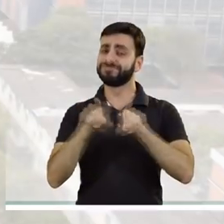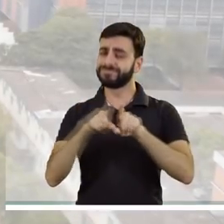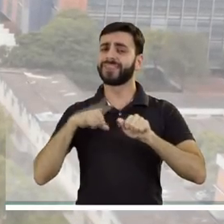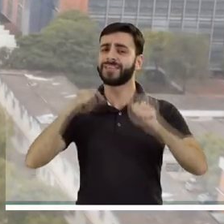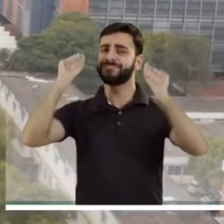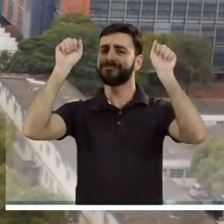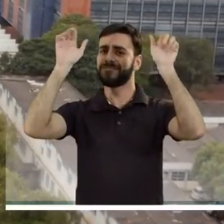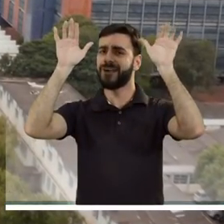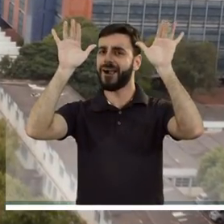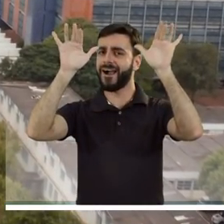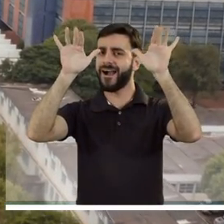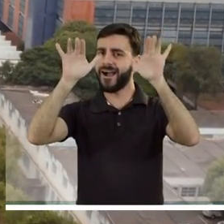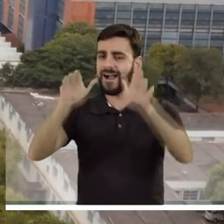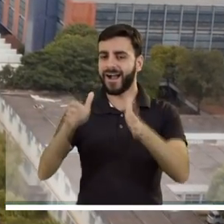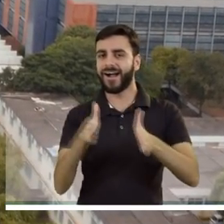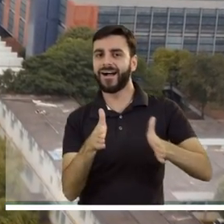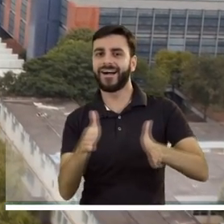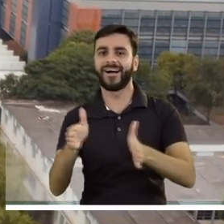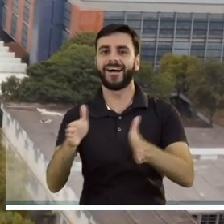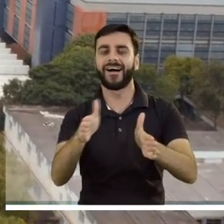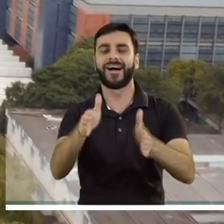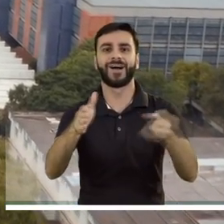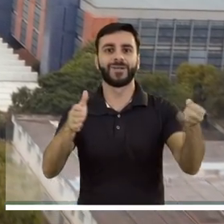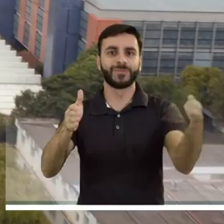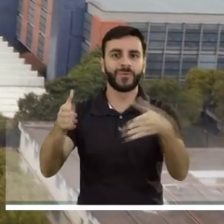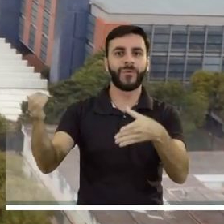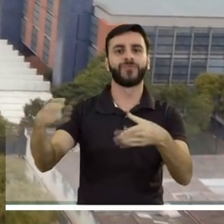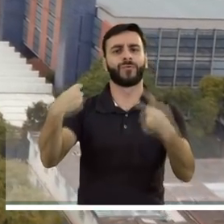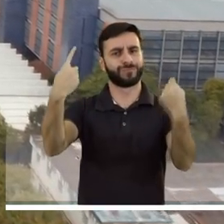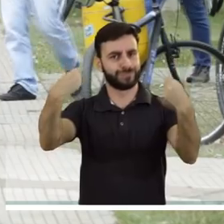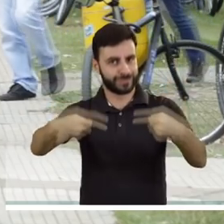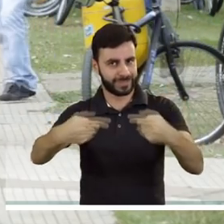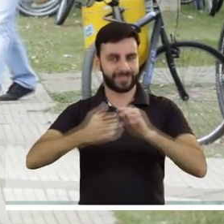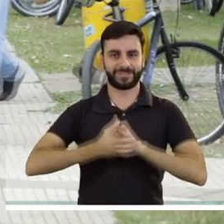também iluminam o percurso para novos desafios.